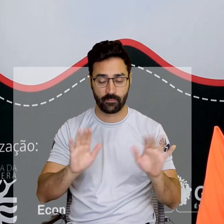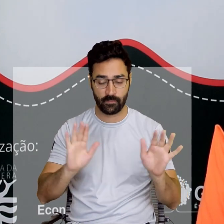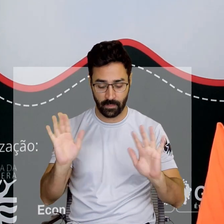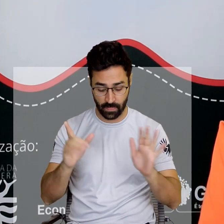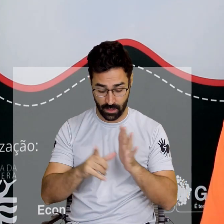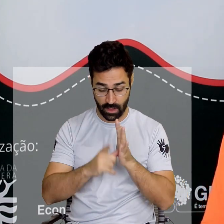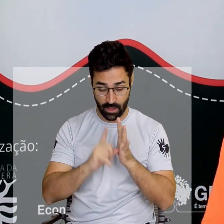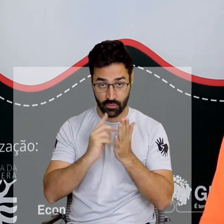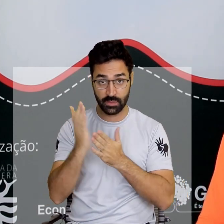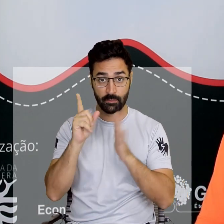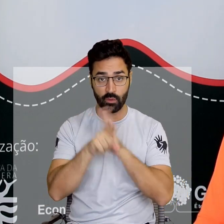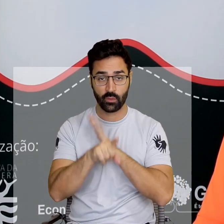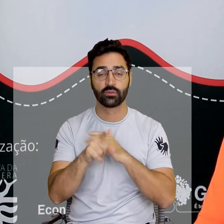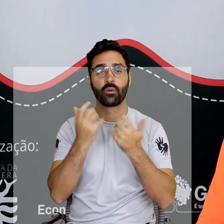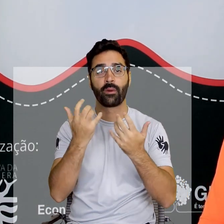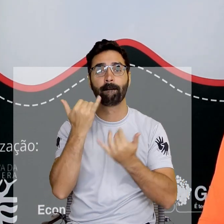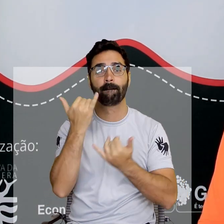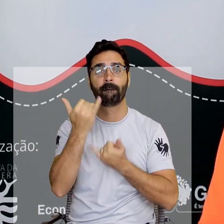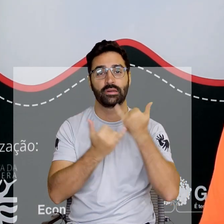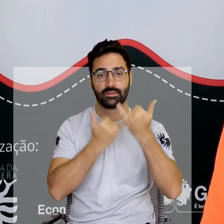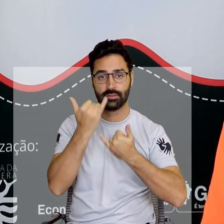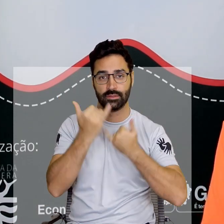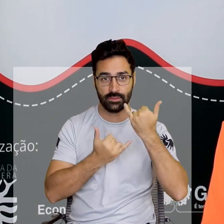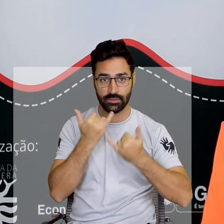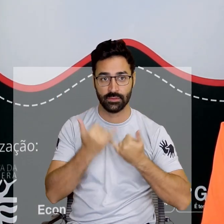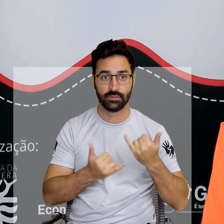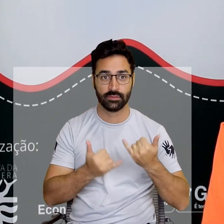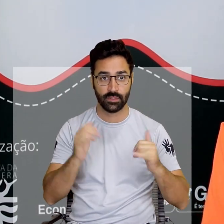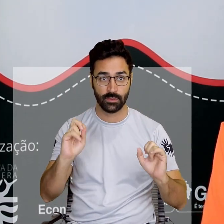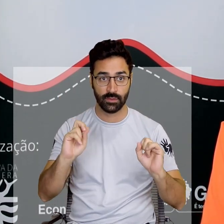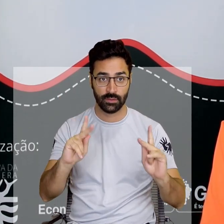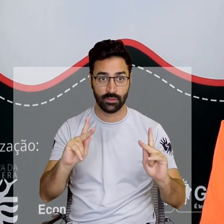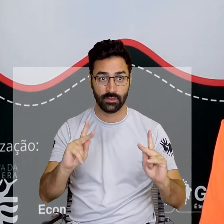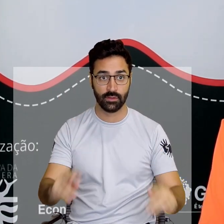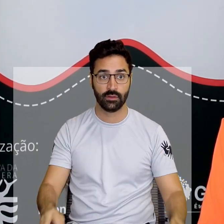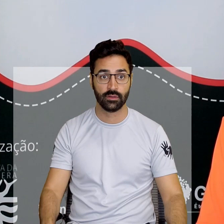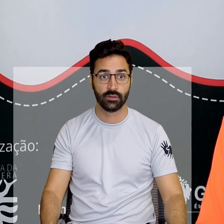para as perguntas, eu quero fazer uma brincadeira aqui com vocês. Ok?